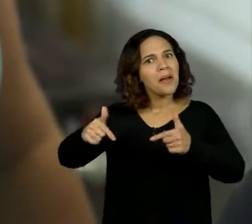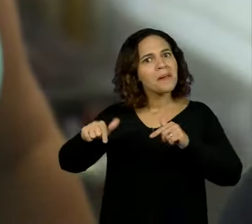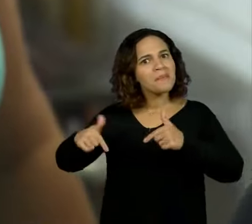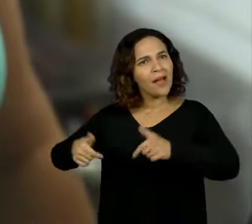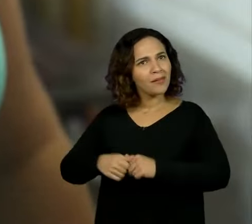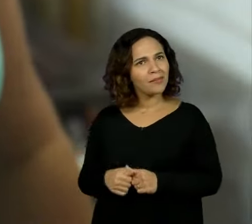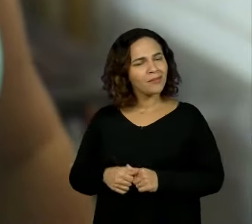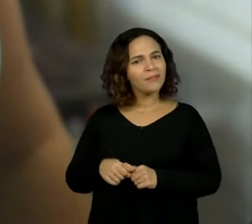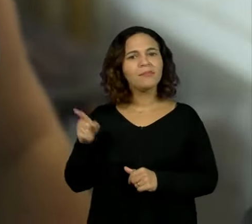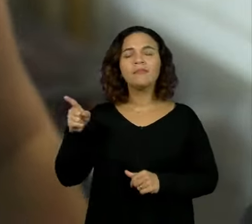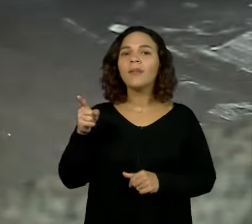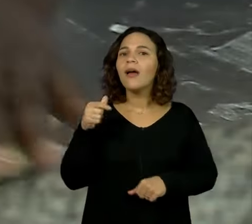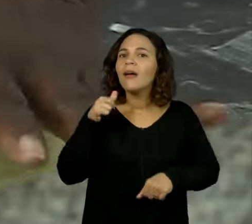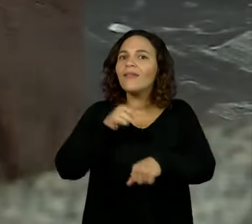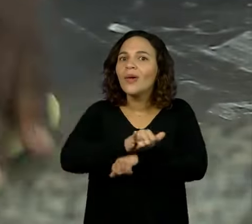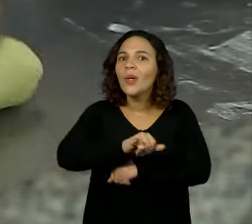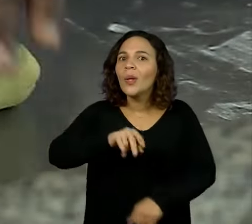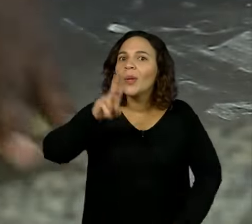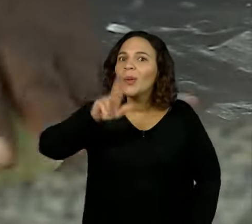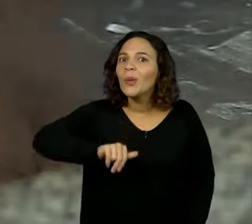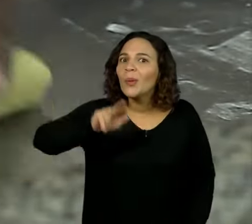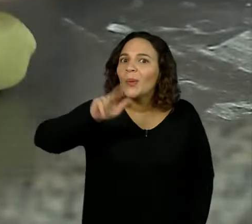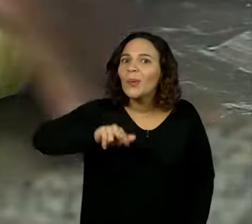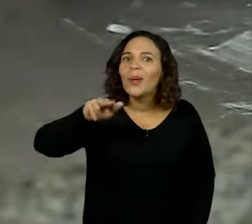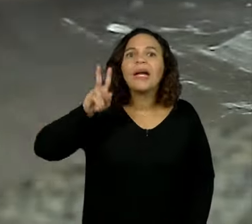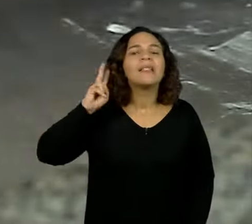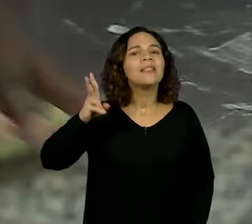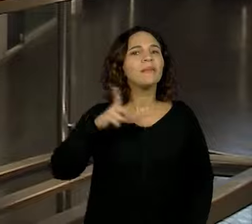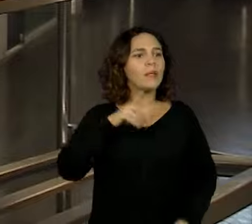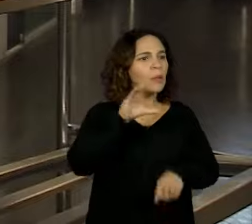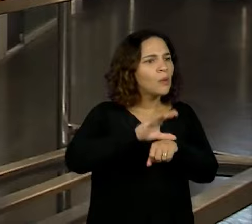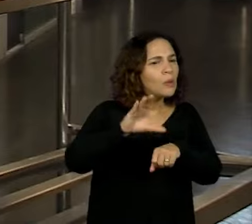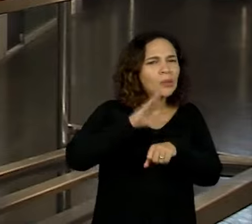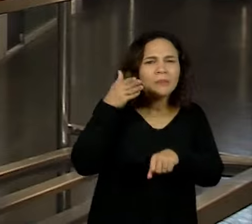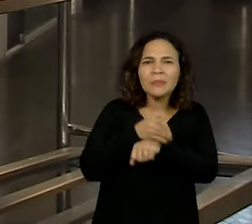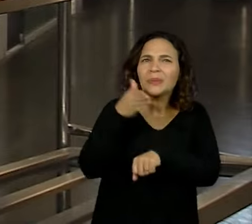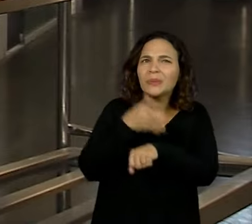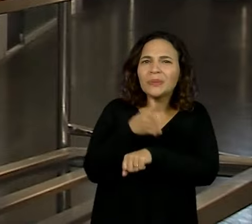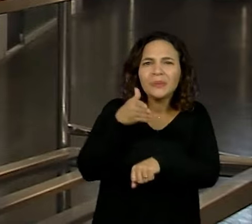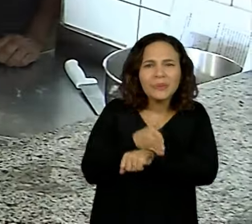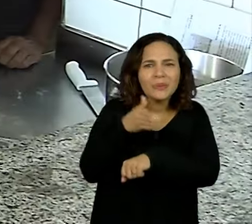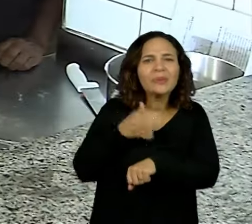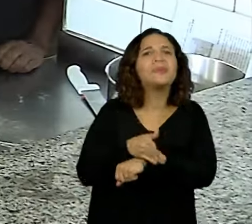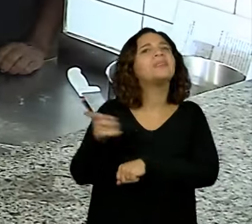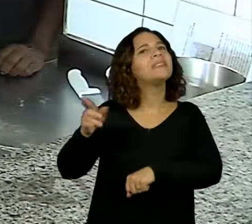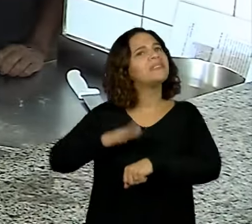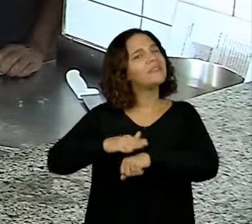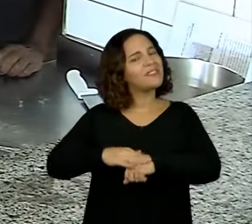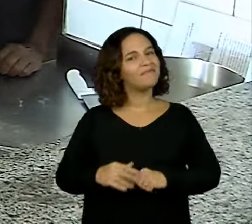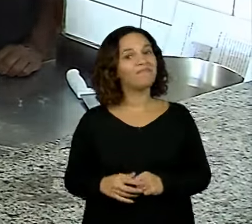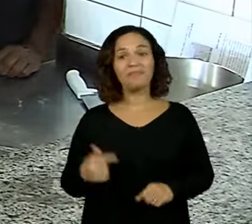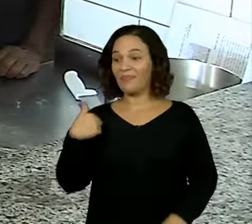não perde nenhuma aula. Todas as vezes que a gente tem curso aqui, ela faz questão de vir. Gosto